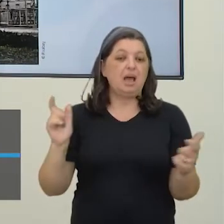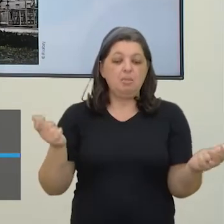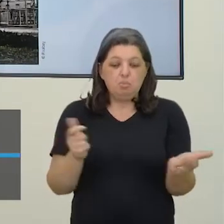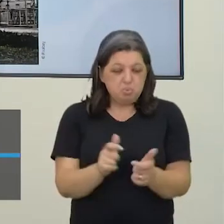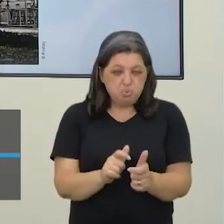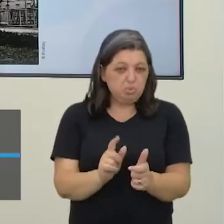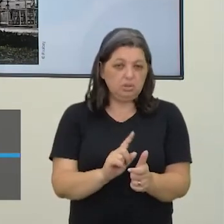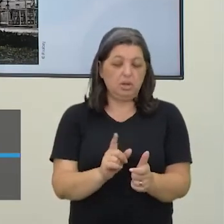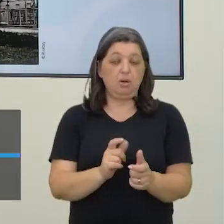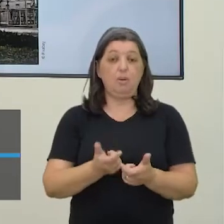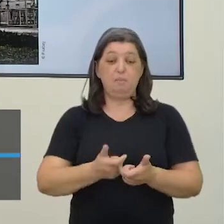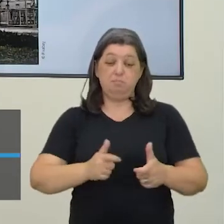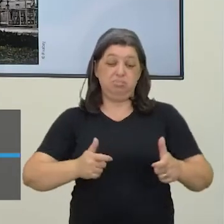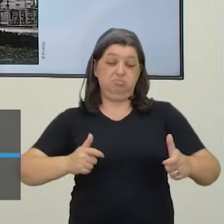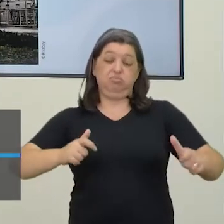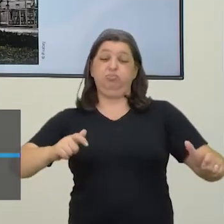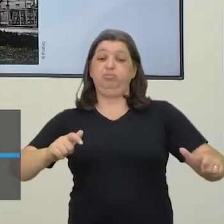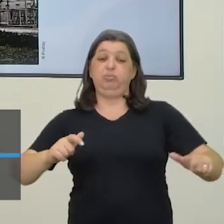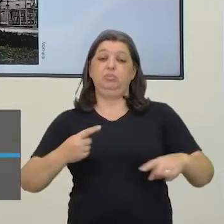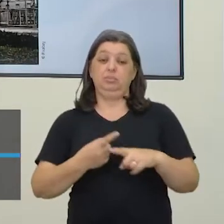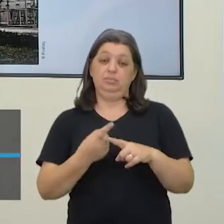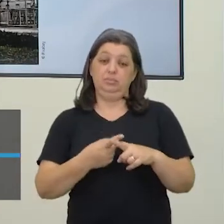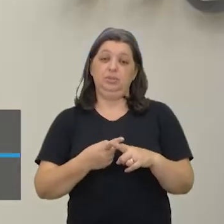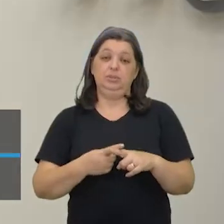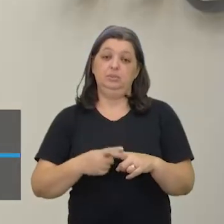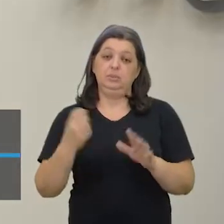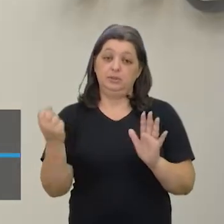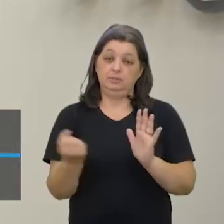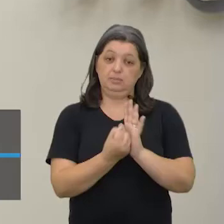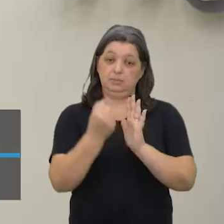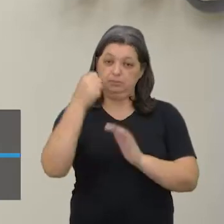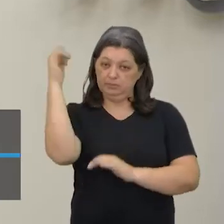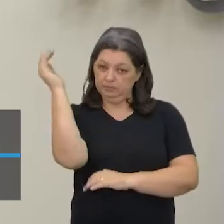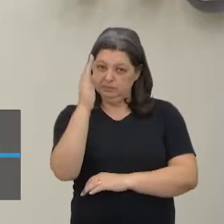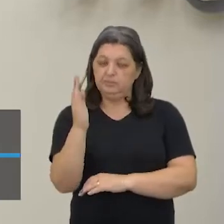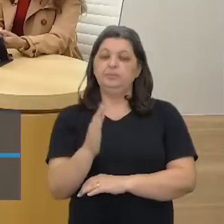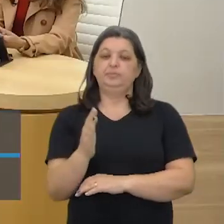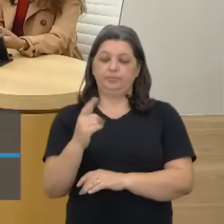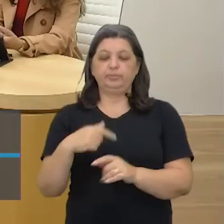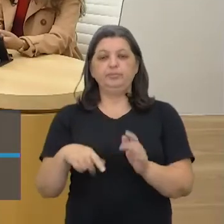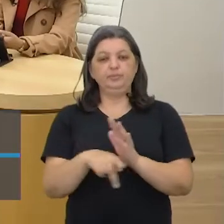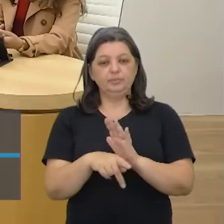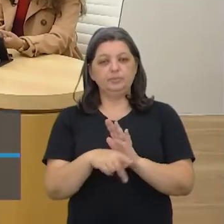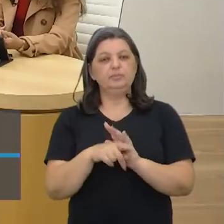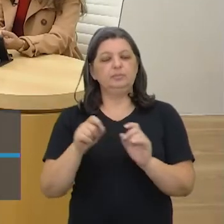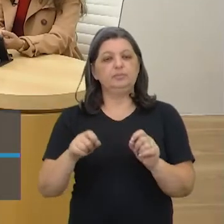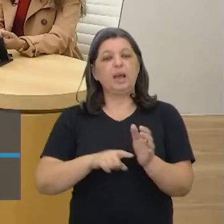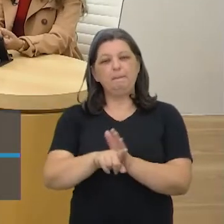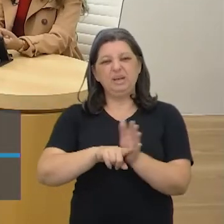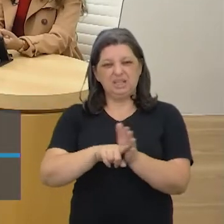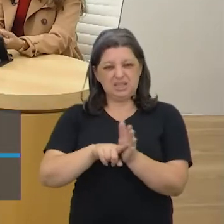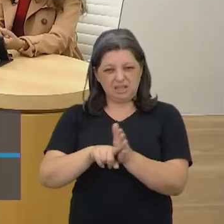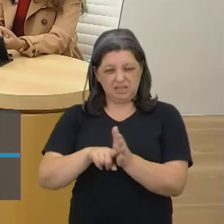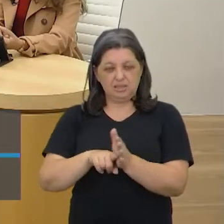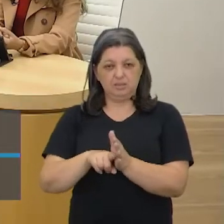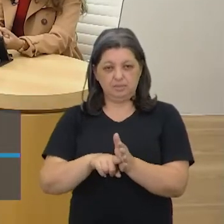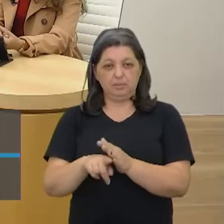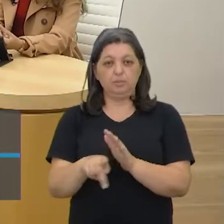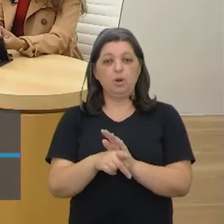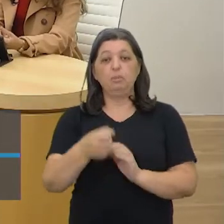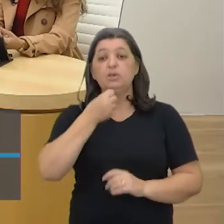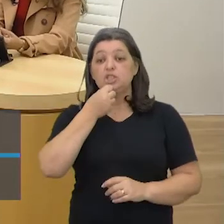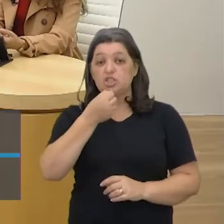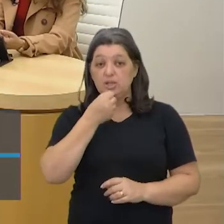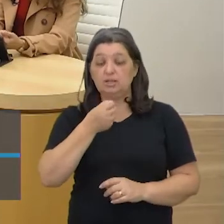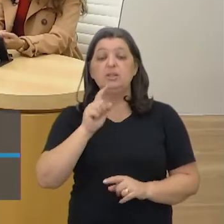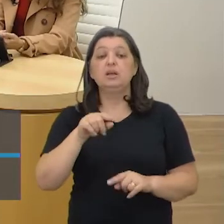acidente nuclear da história da humanidade. Isso depois da reportagem, né, professor? Depois de reportagem, pesquisa, investigação, ou seja, o papel do jornalista. Por